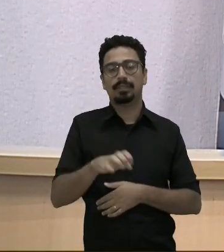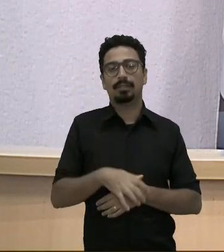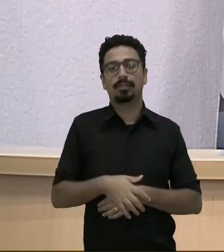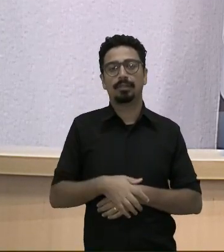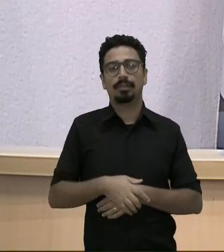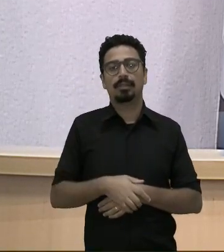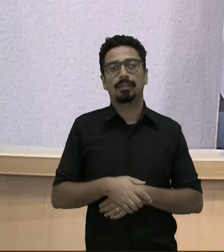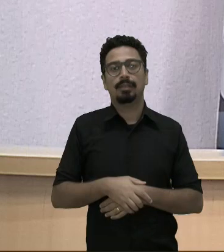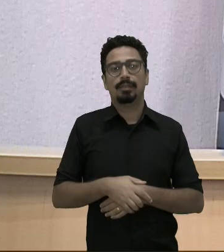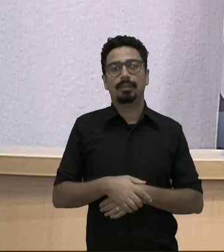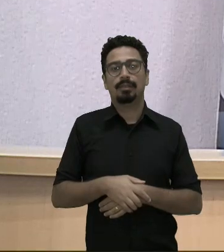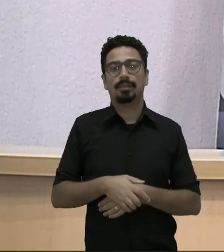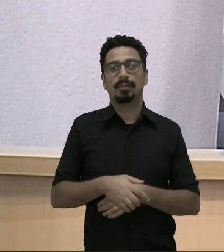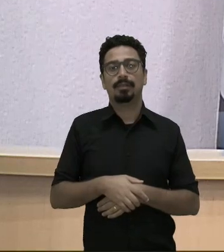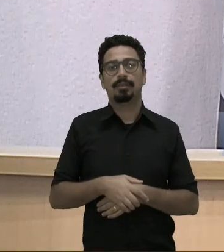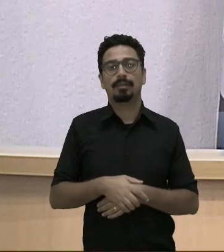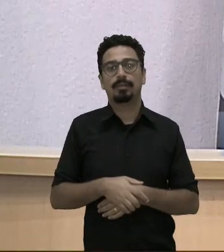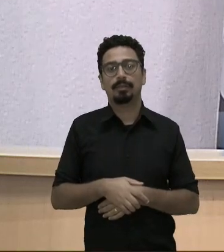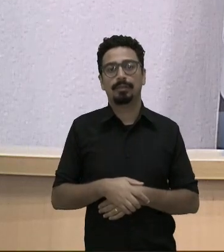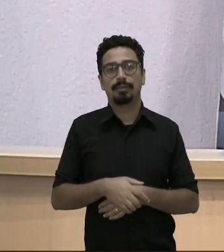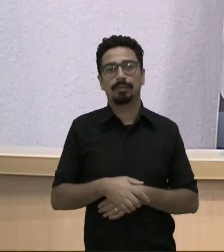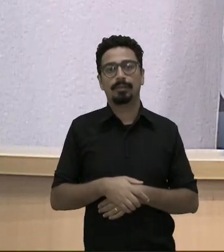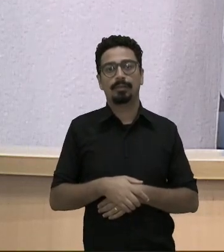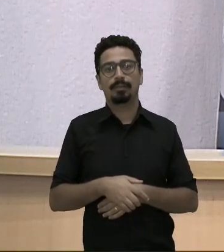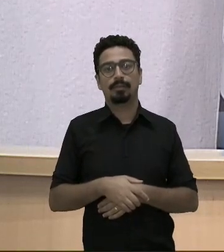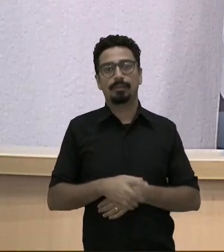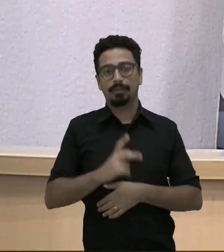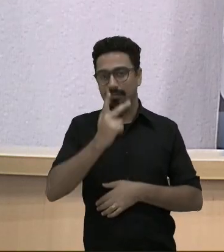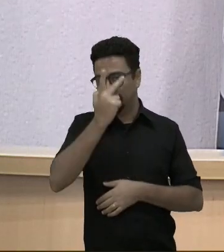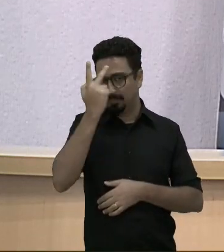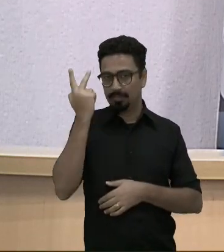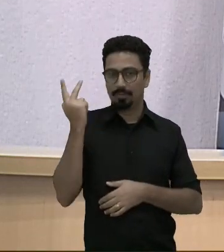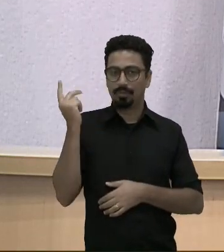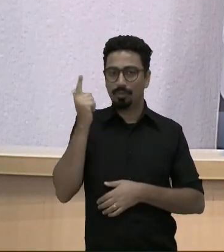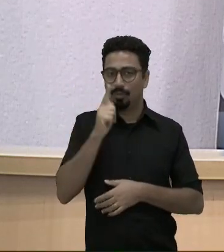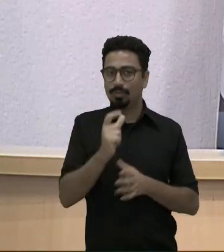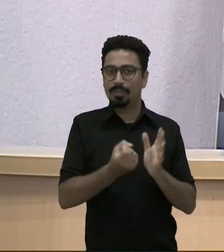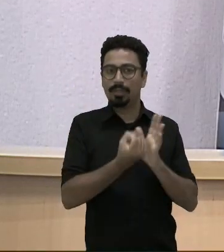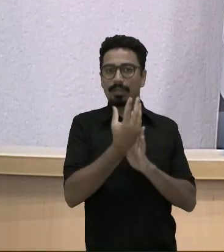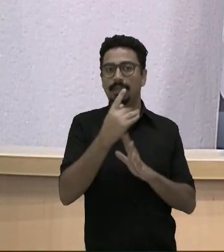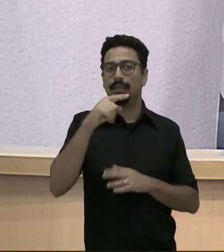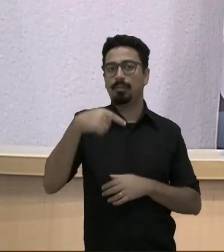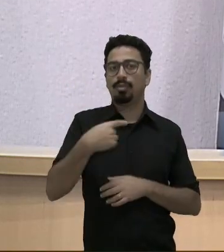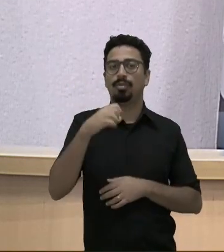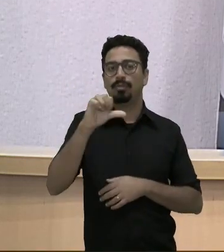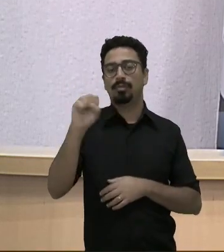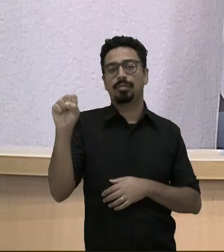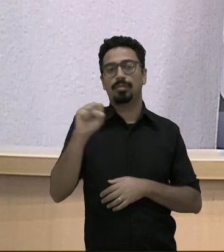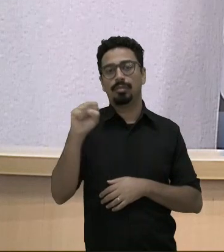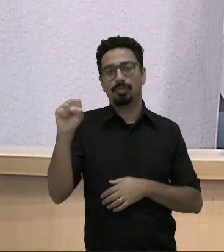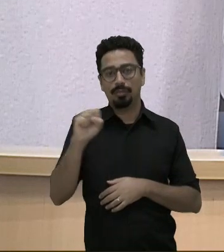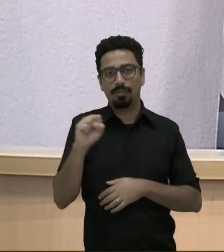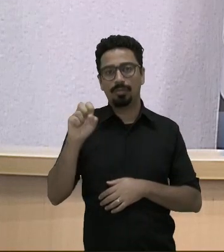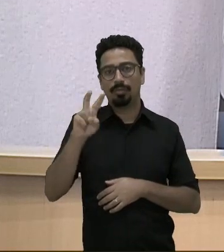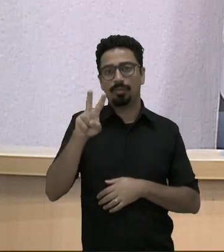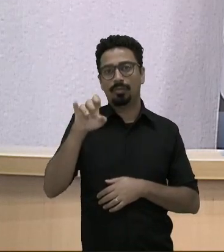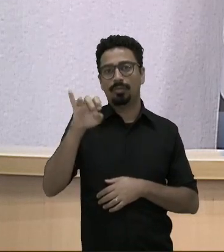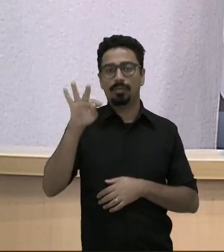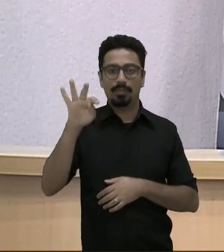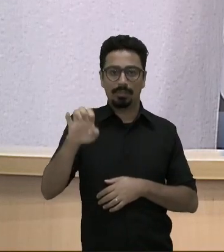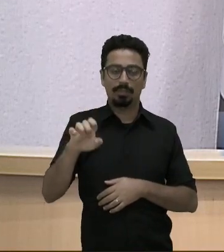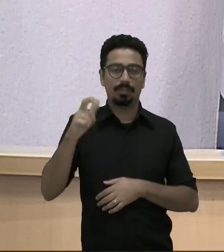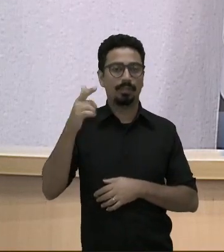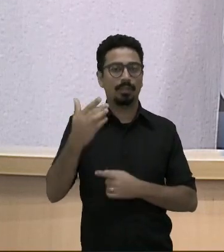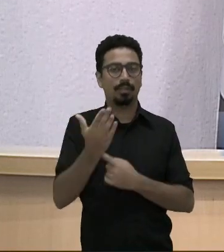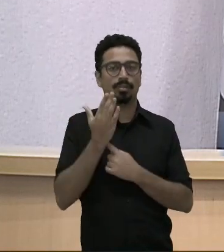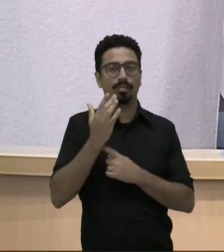foi uma das pessoas que ajudou a criar essa corrida de garçom em 1988. Tá? Ele está ali. Ele